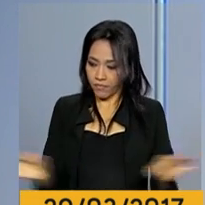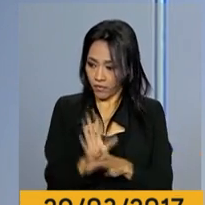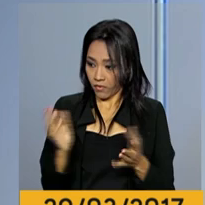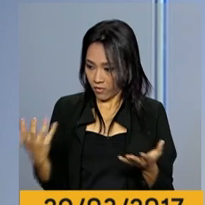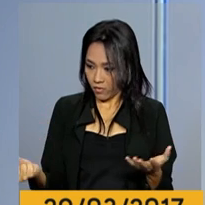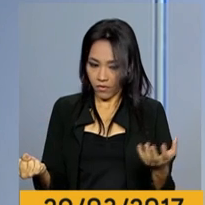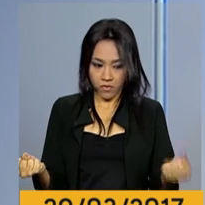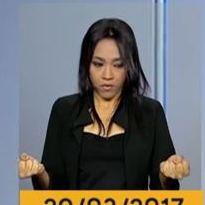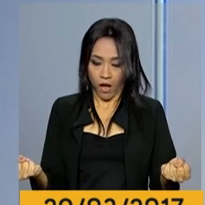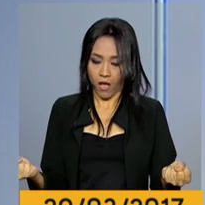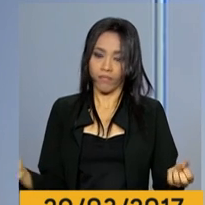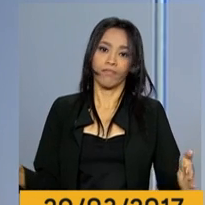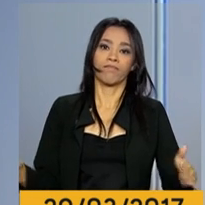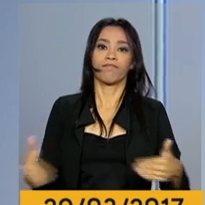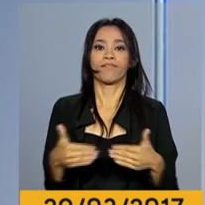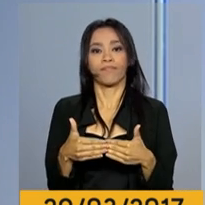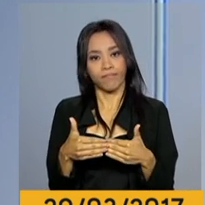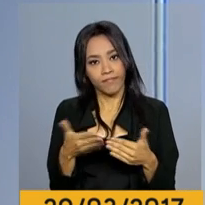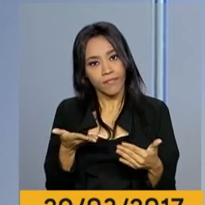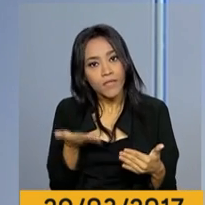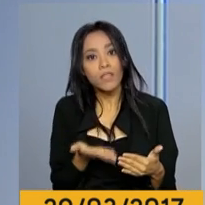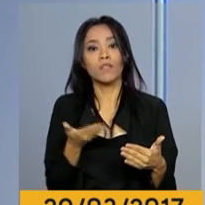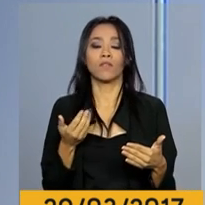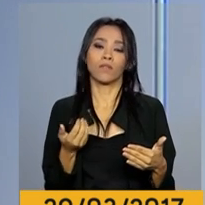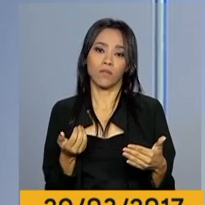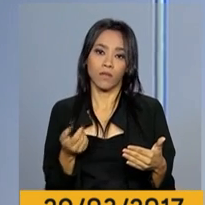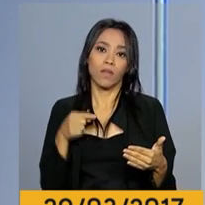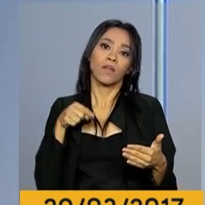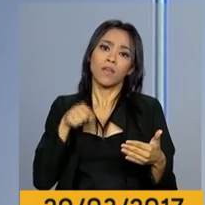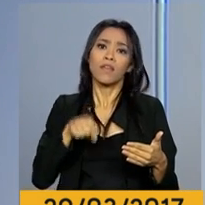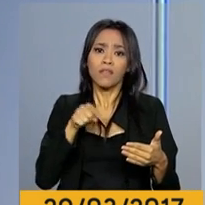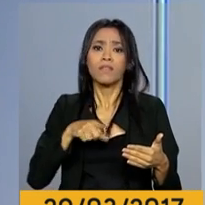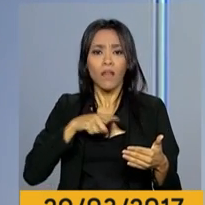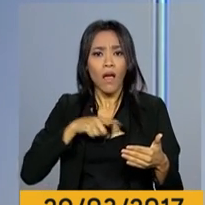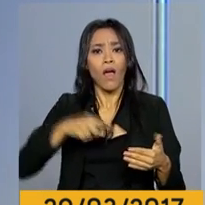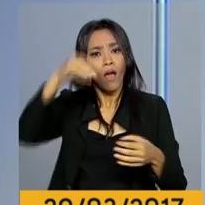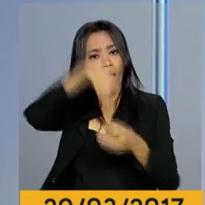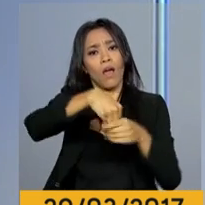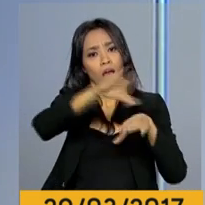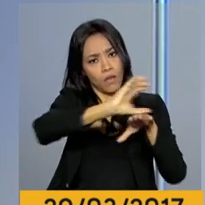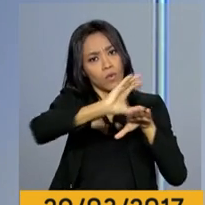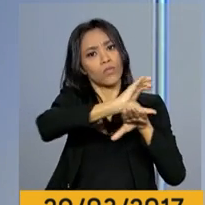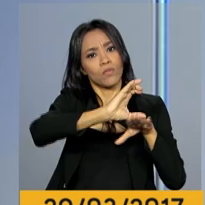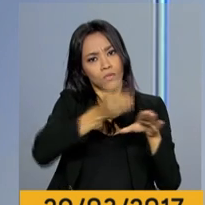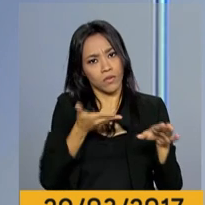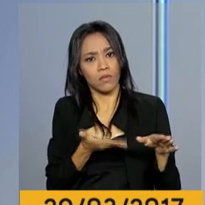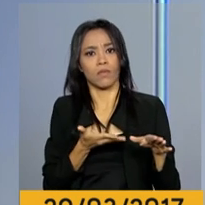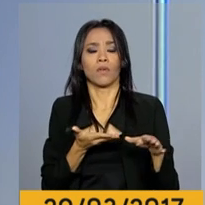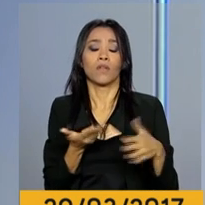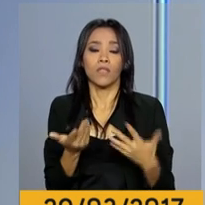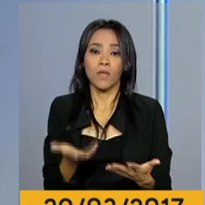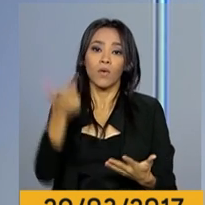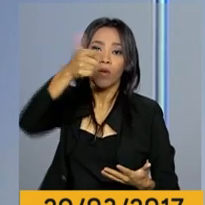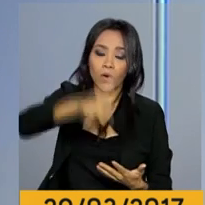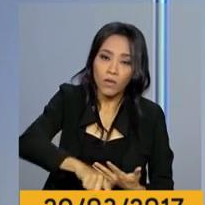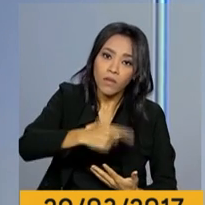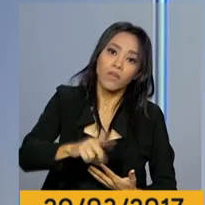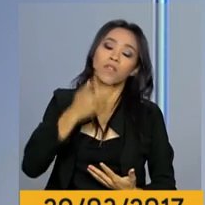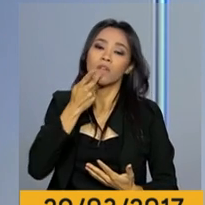ao congresso nacional o que faz é regulamentar esse dispositivo da concessão federal e volto a dizer